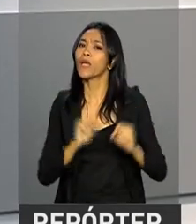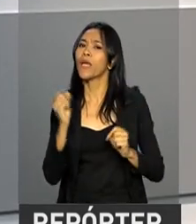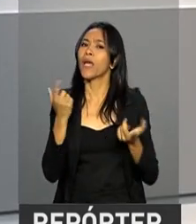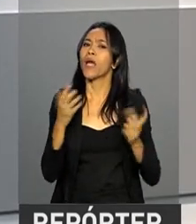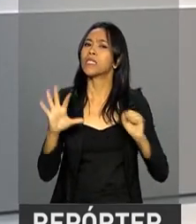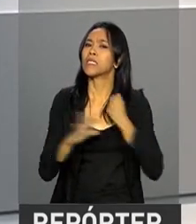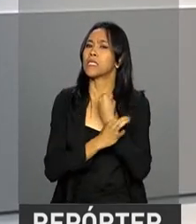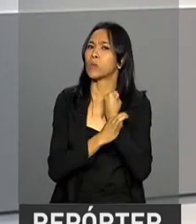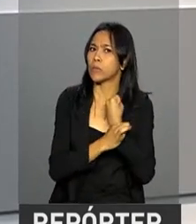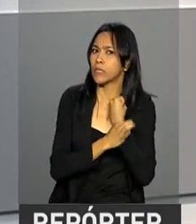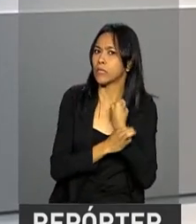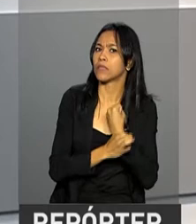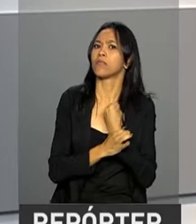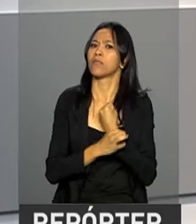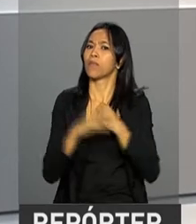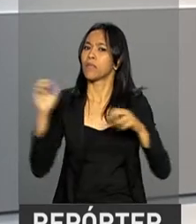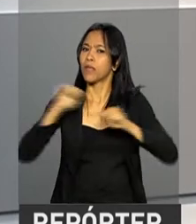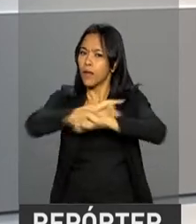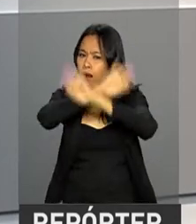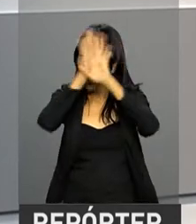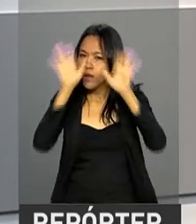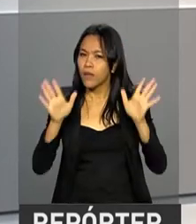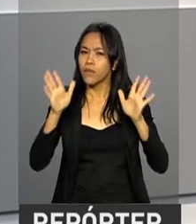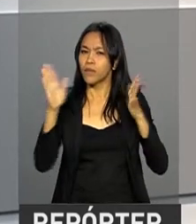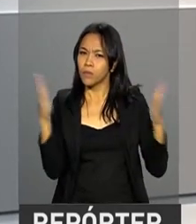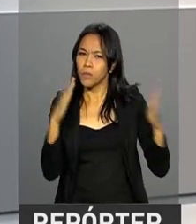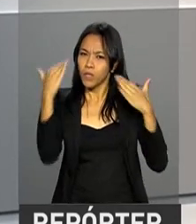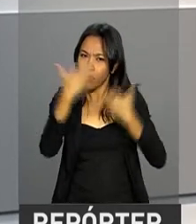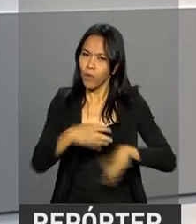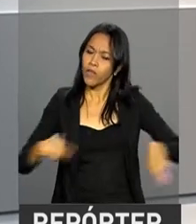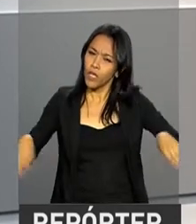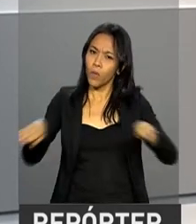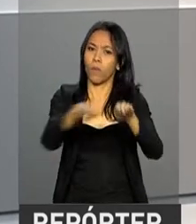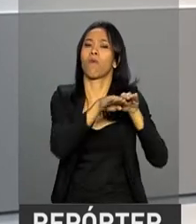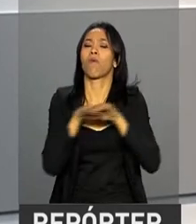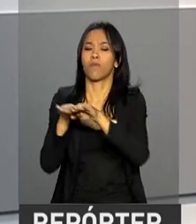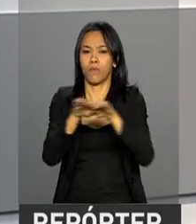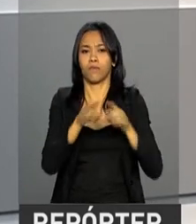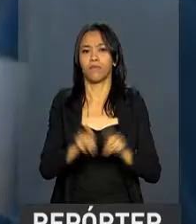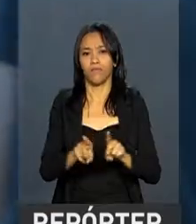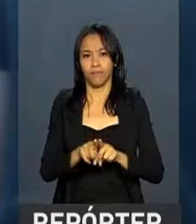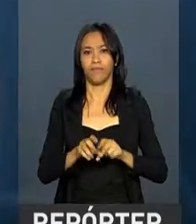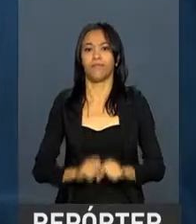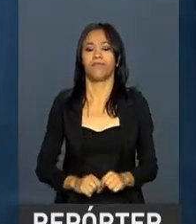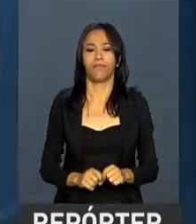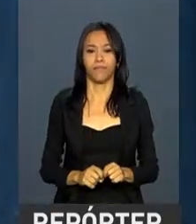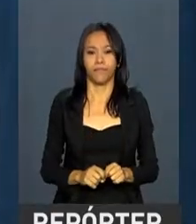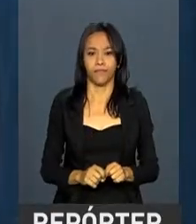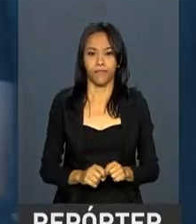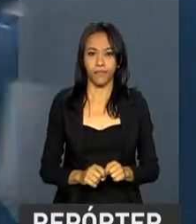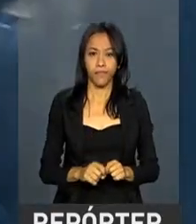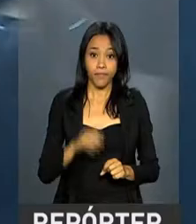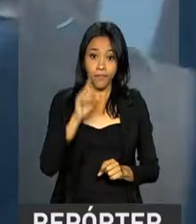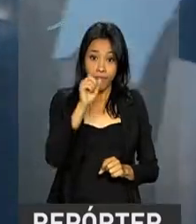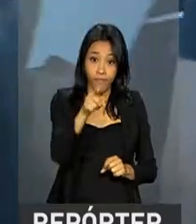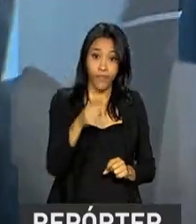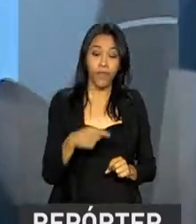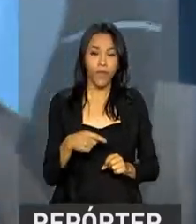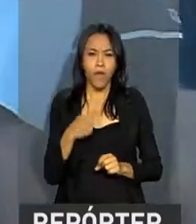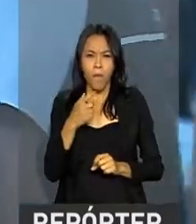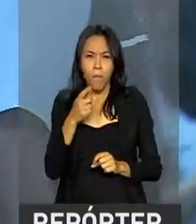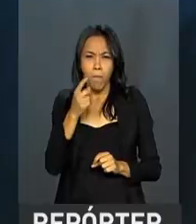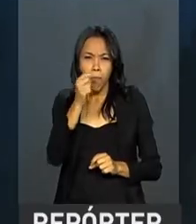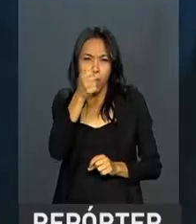da segurança para garantir transparência igualdade entre todos os candidatos à menos de um mês